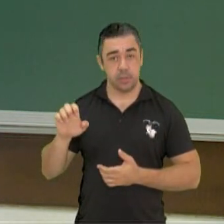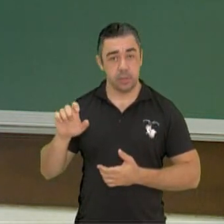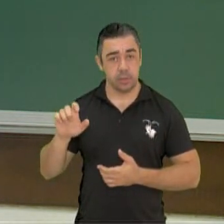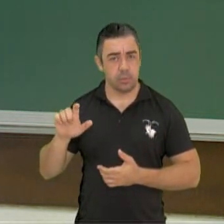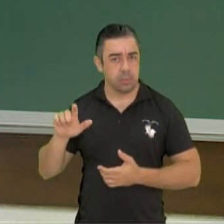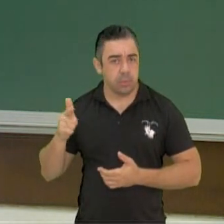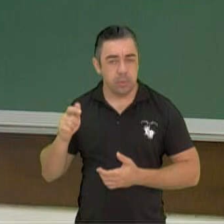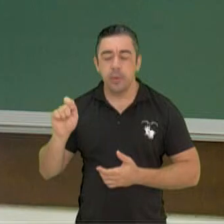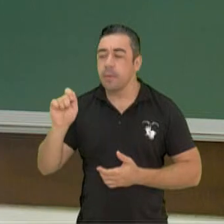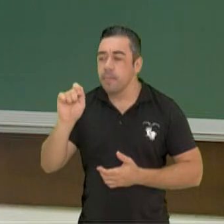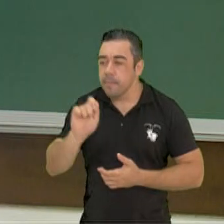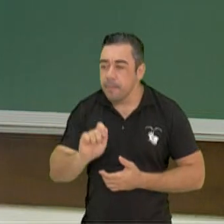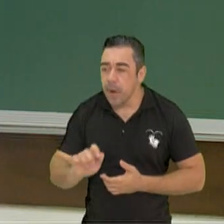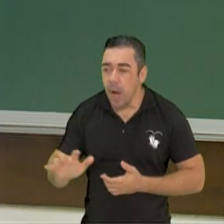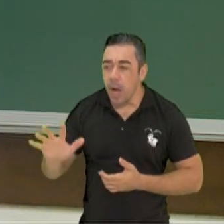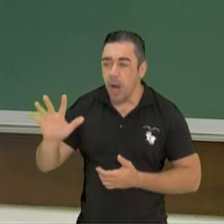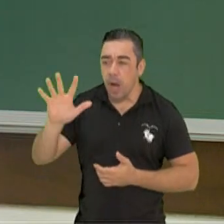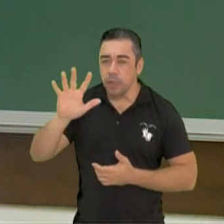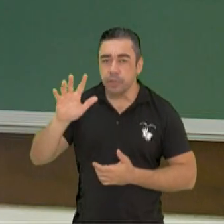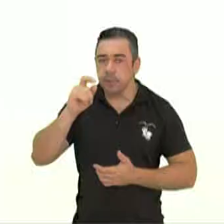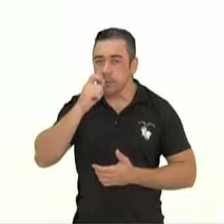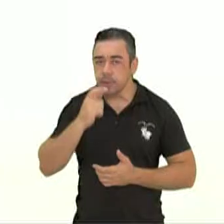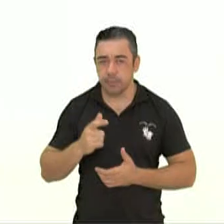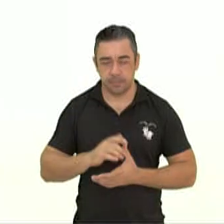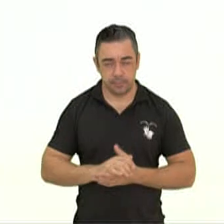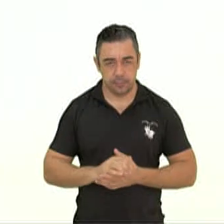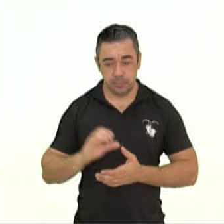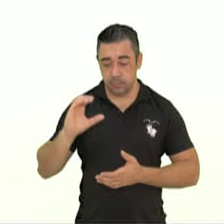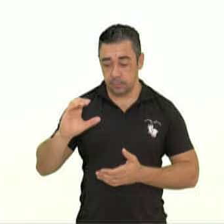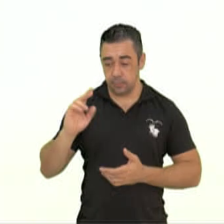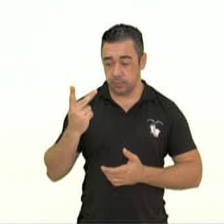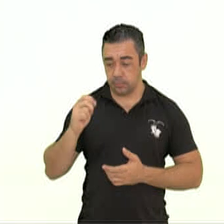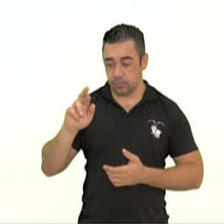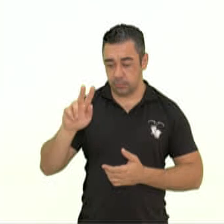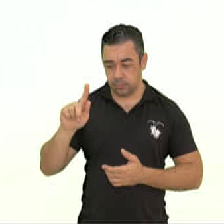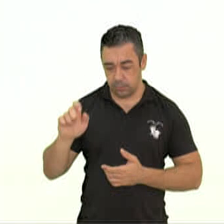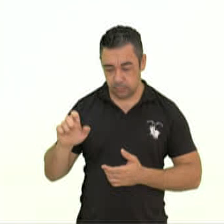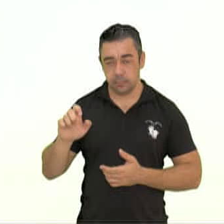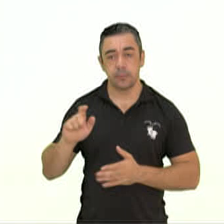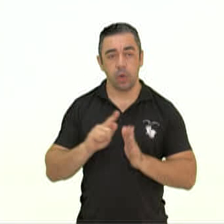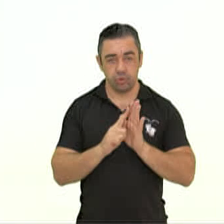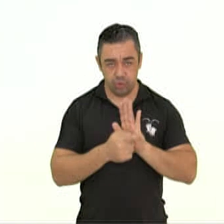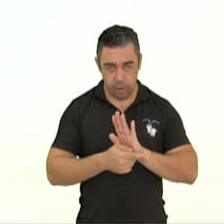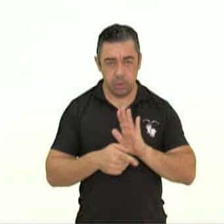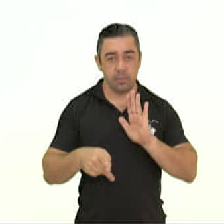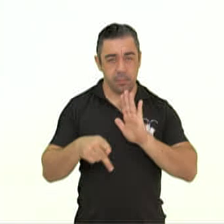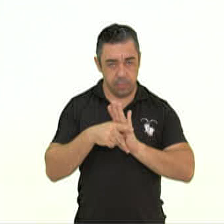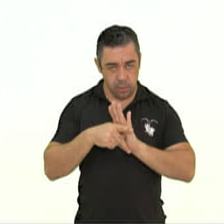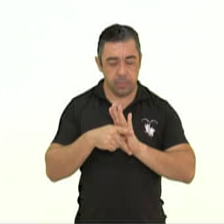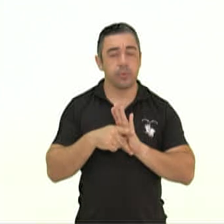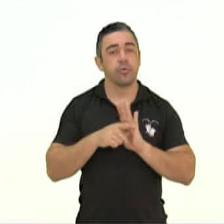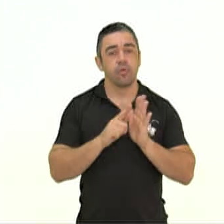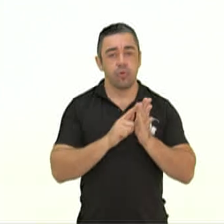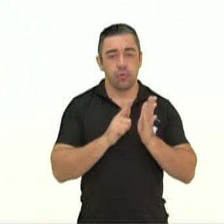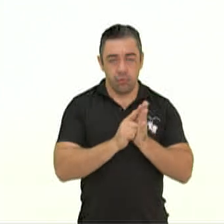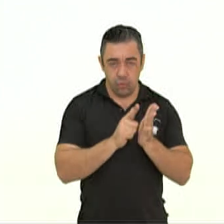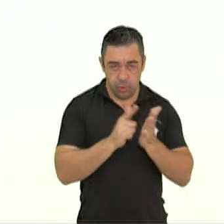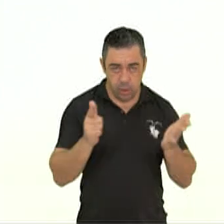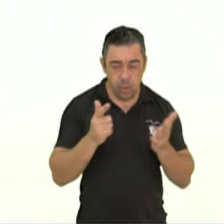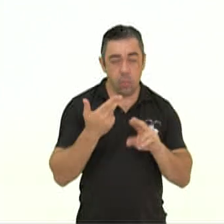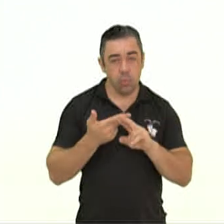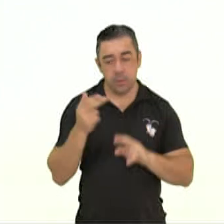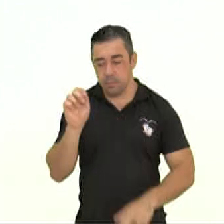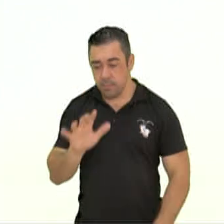tipologia, né? Vamos lá para a charge. A charge é um gênero jornalístico que se utiliza da imagem